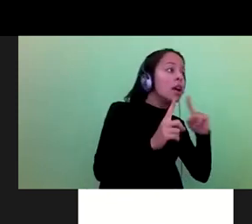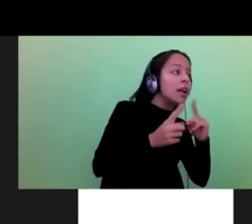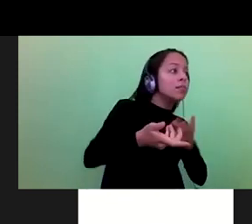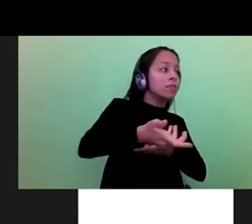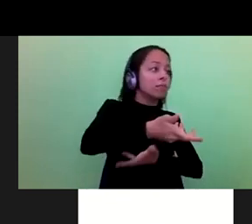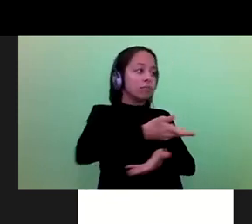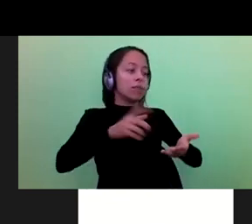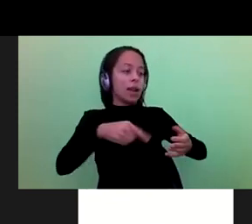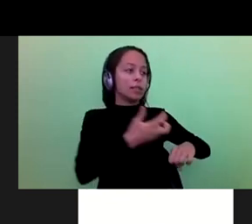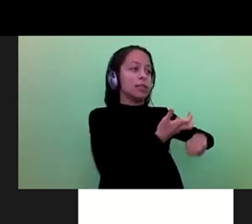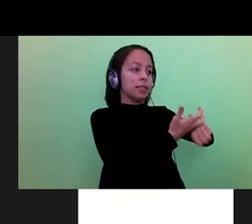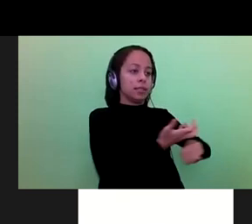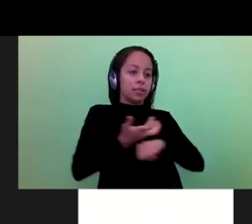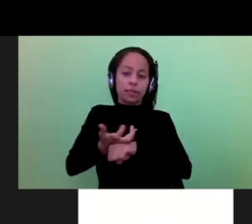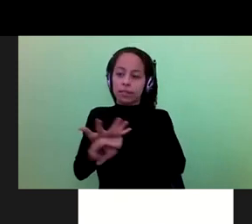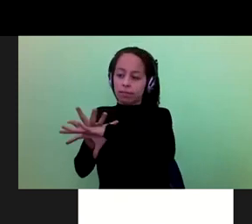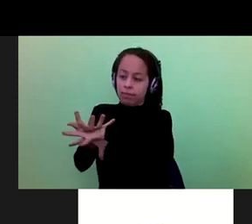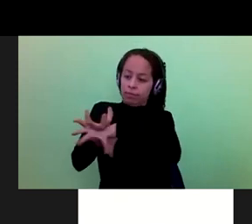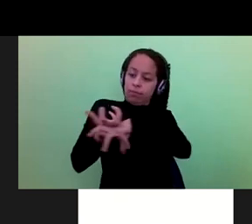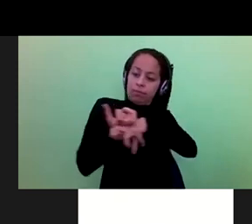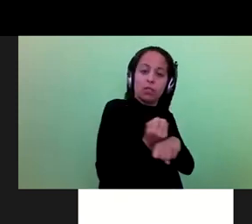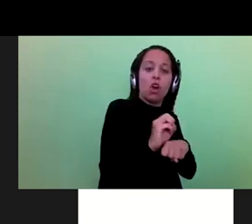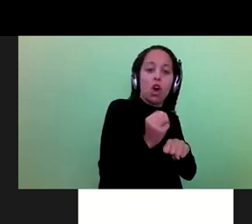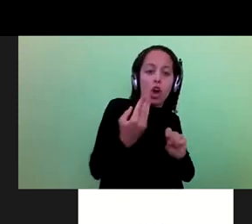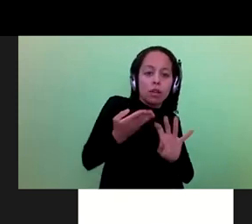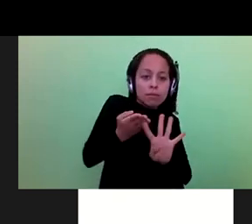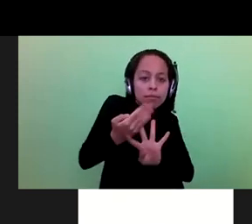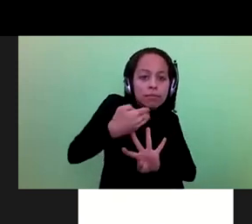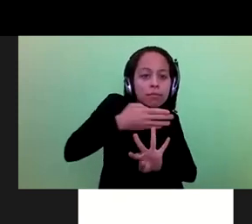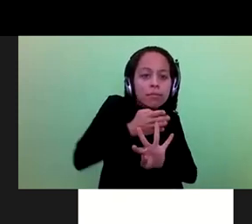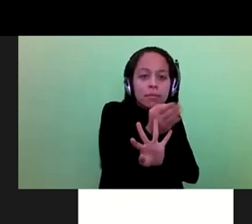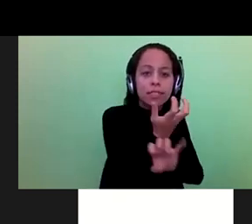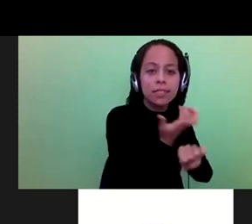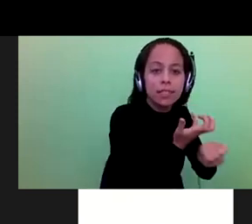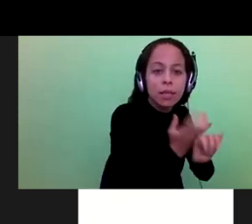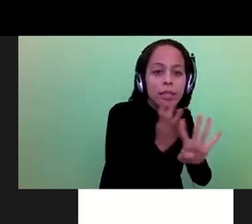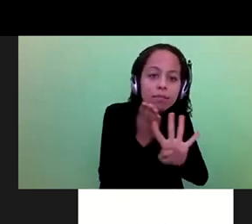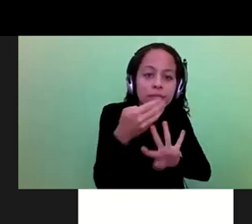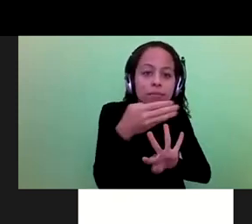ou transdisciplinar é importante nesse momento.